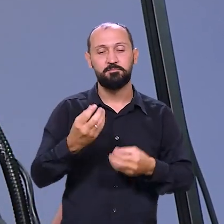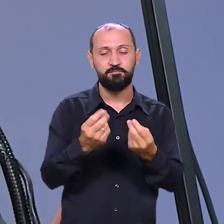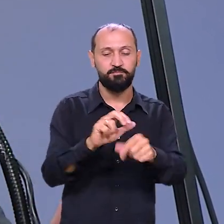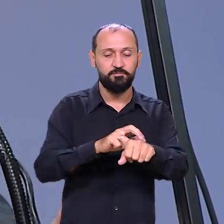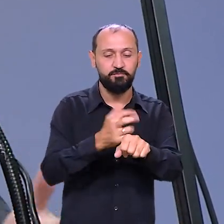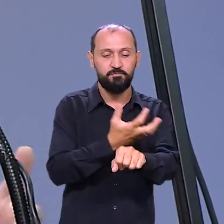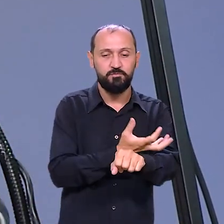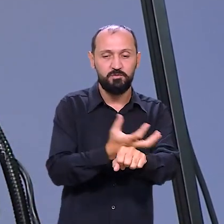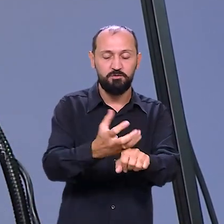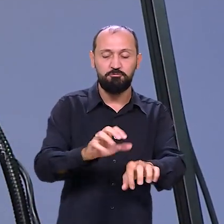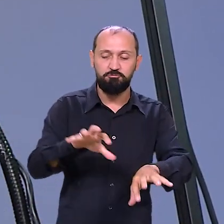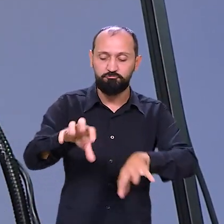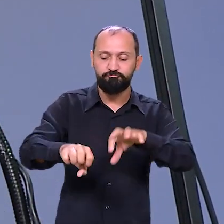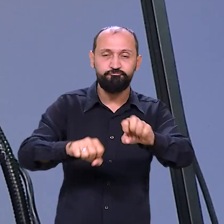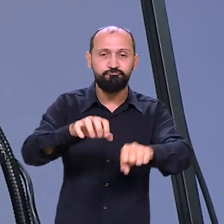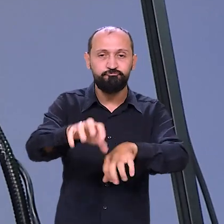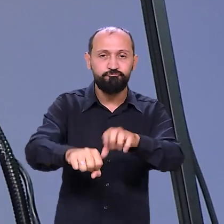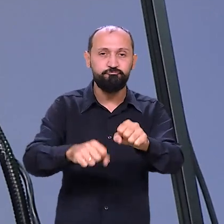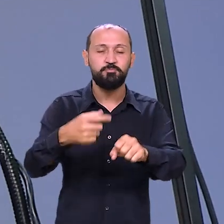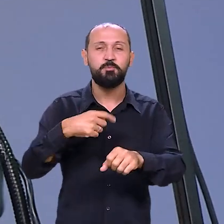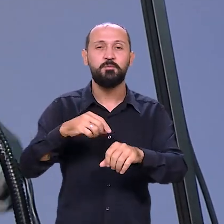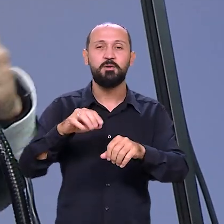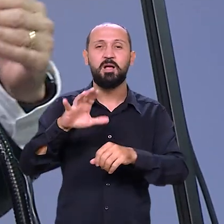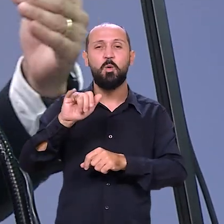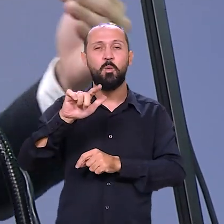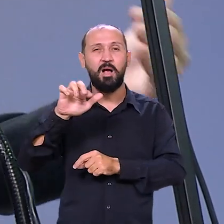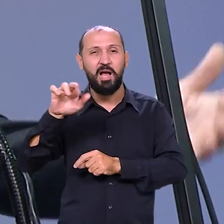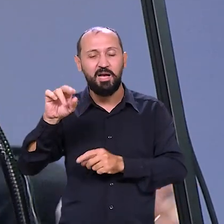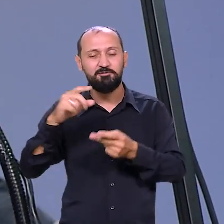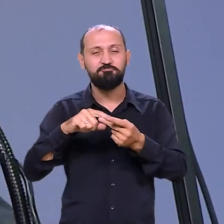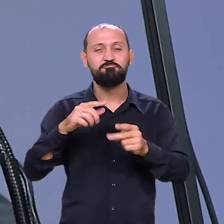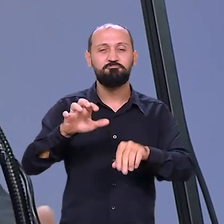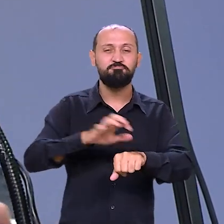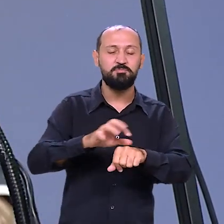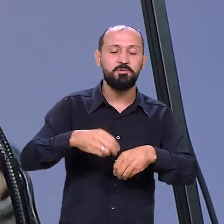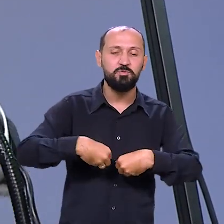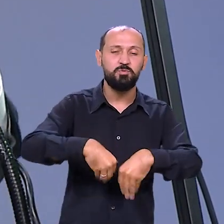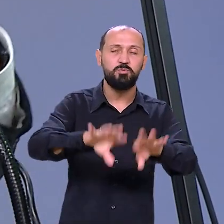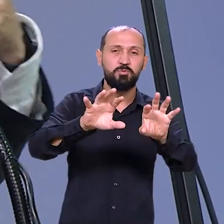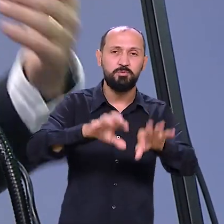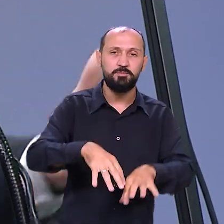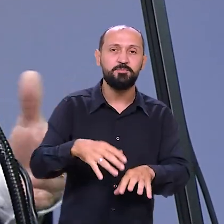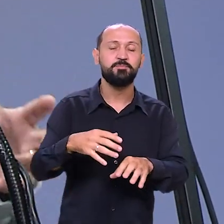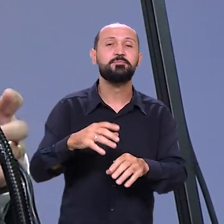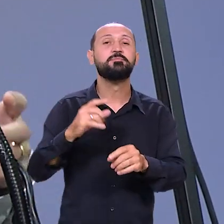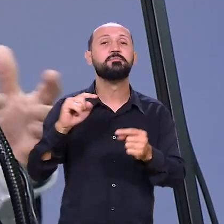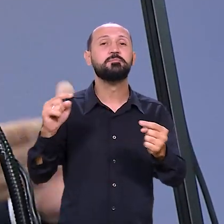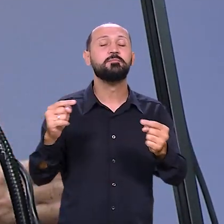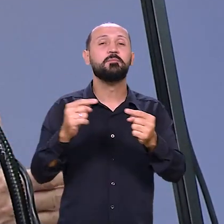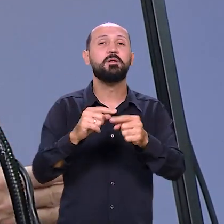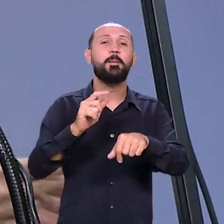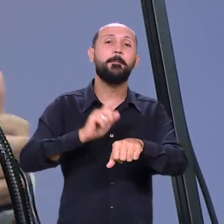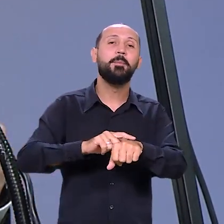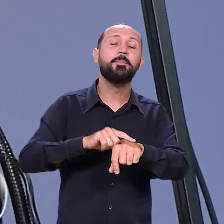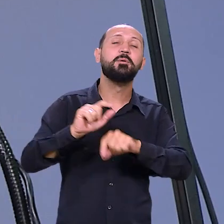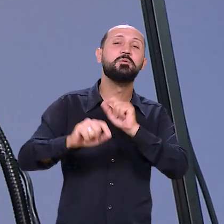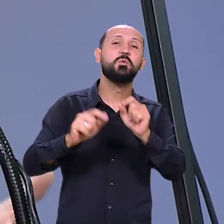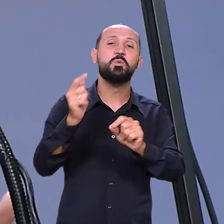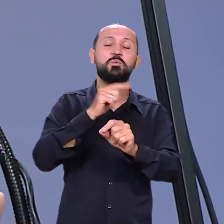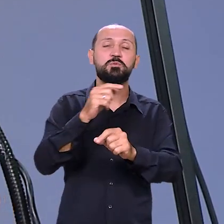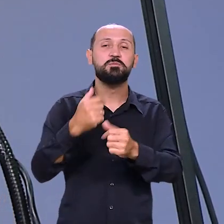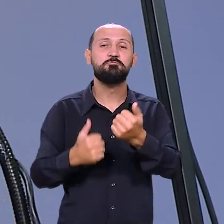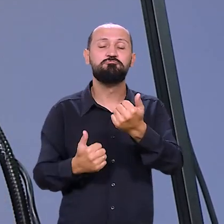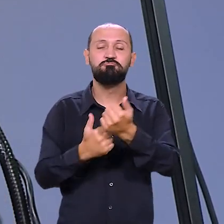Pastagem, aí você tem que entrar com calcário, com forrageira, enfim, até chegar ao ponto de poder